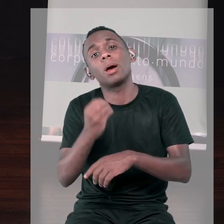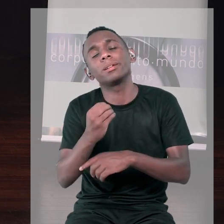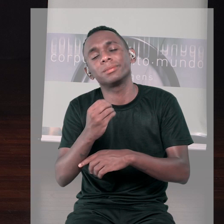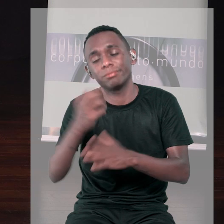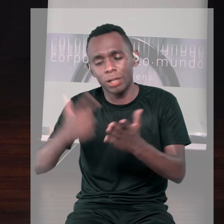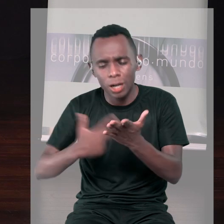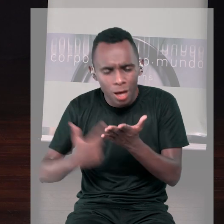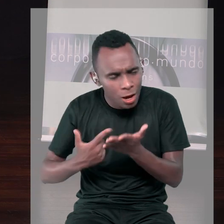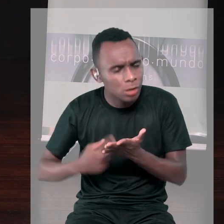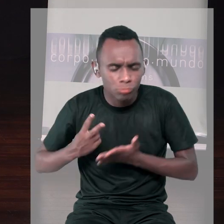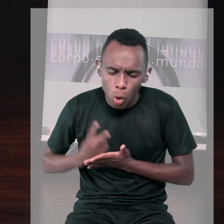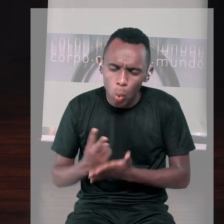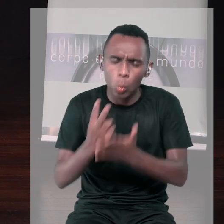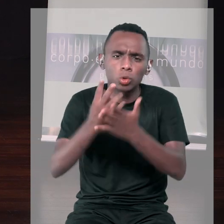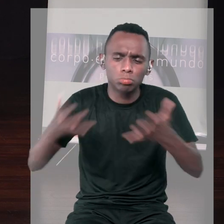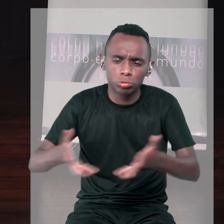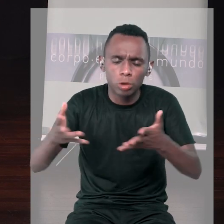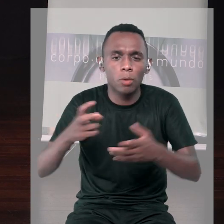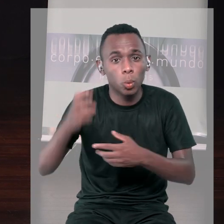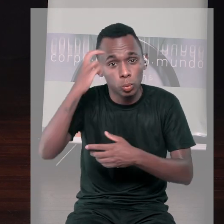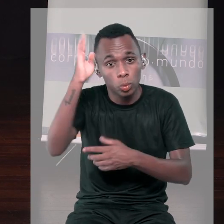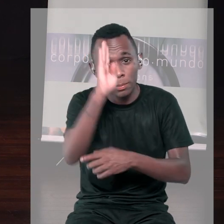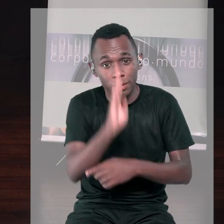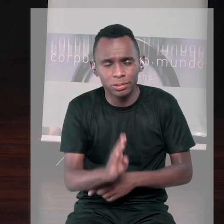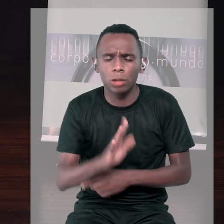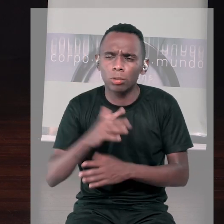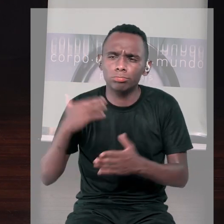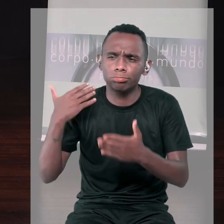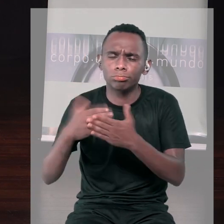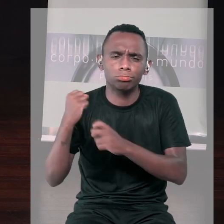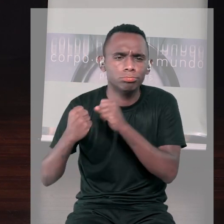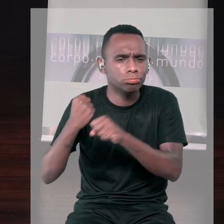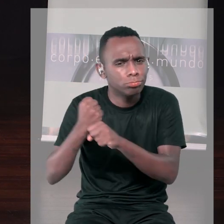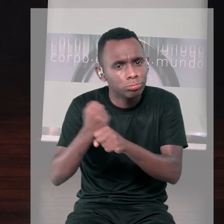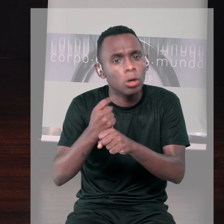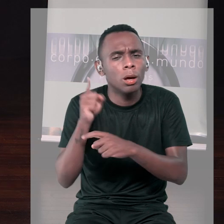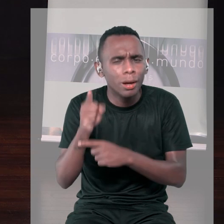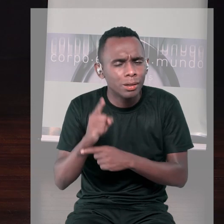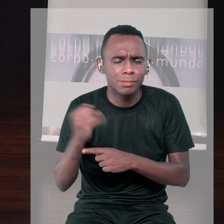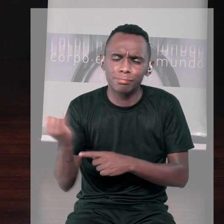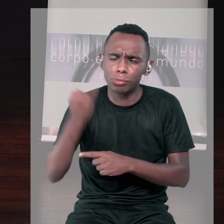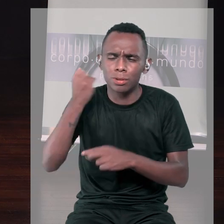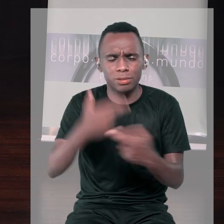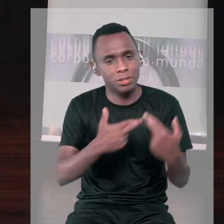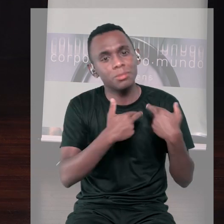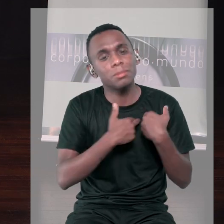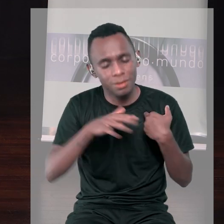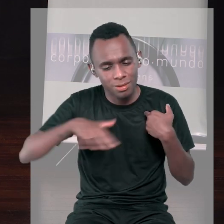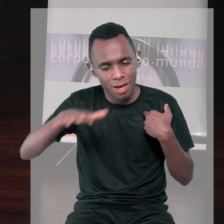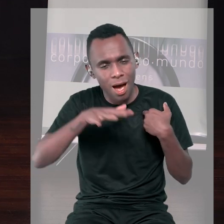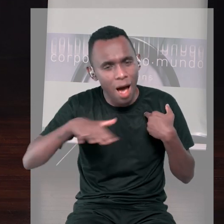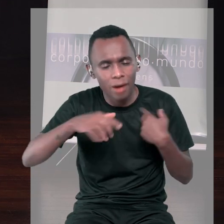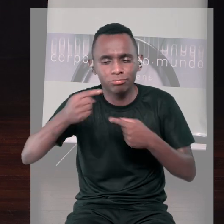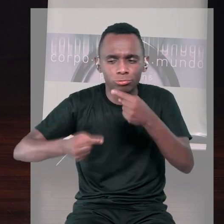mantendo, então, essa chama da cultura brasileira há tanto tempo, tem tido um papel tão relevante nessas